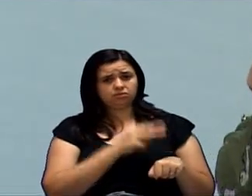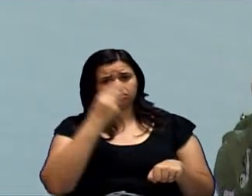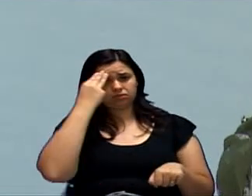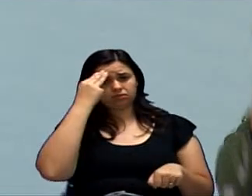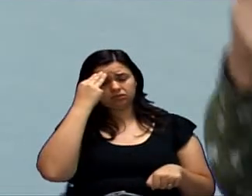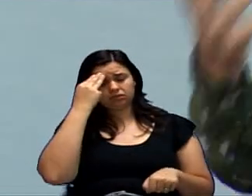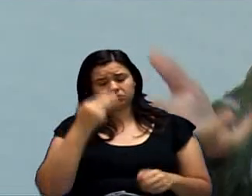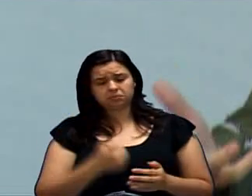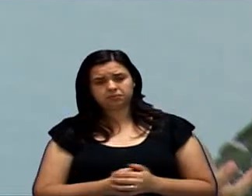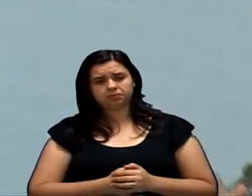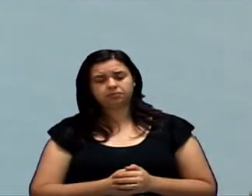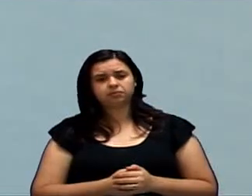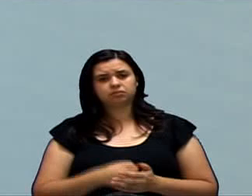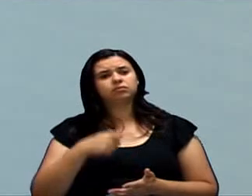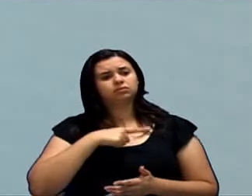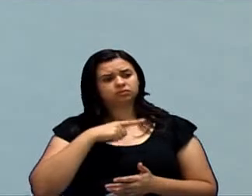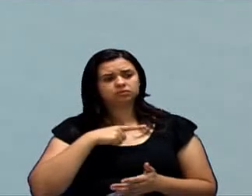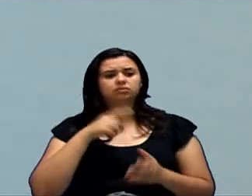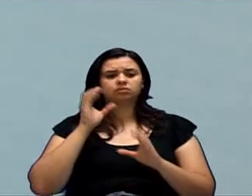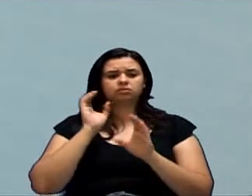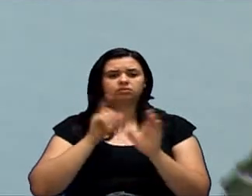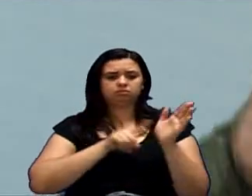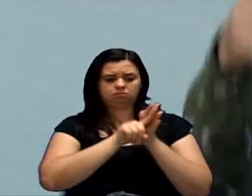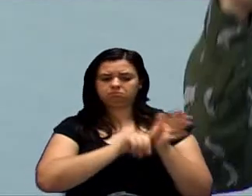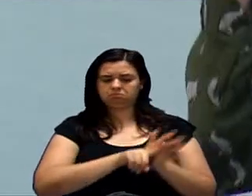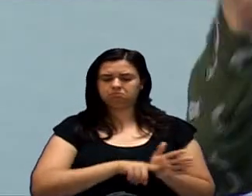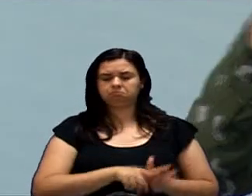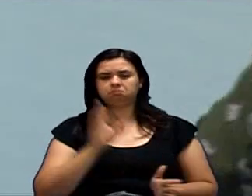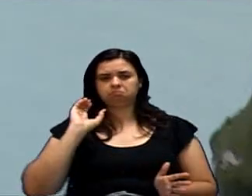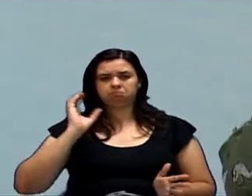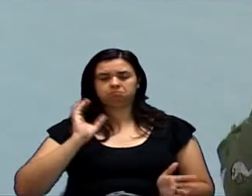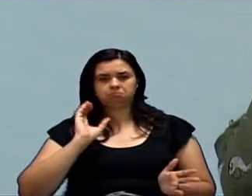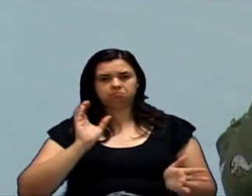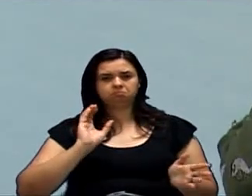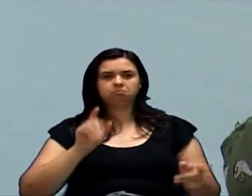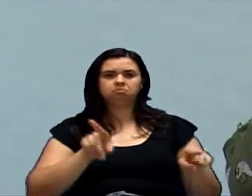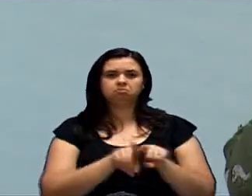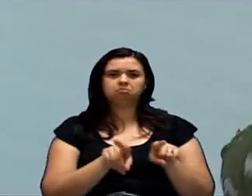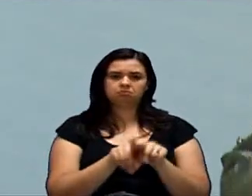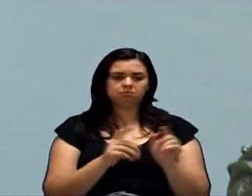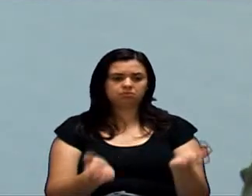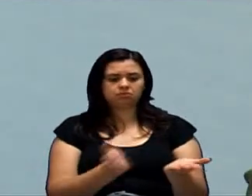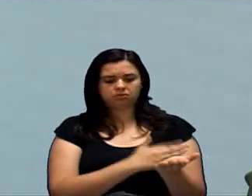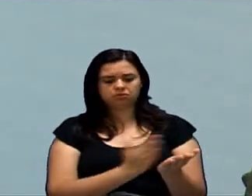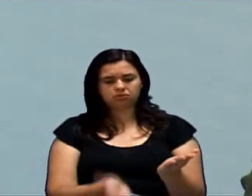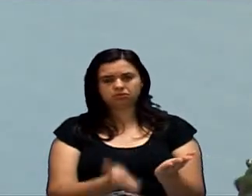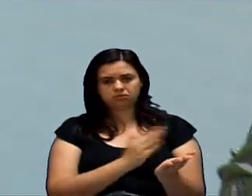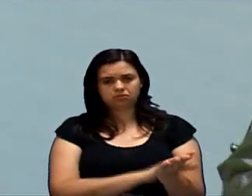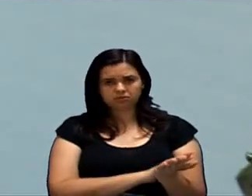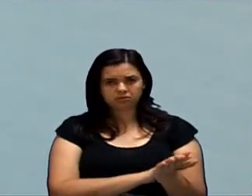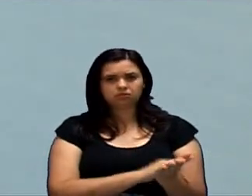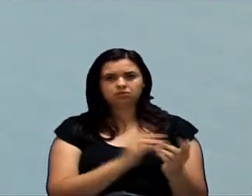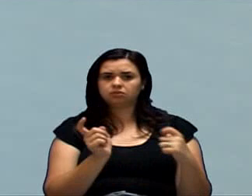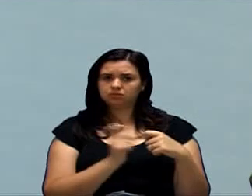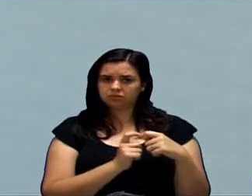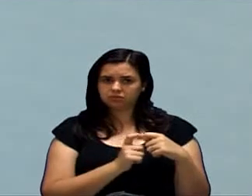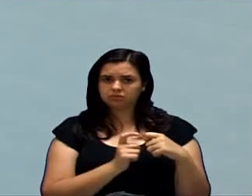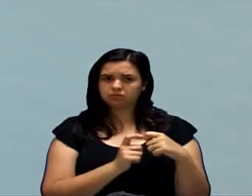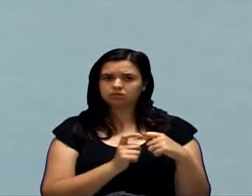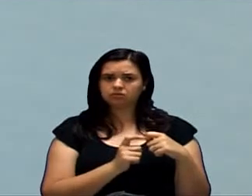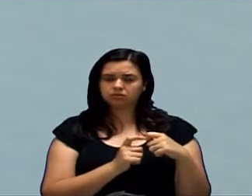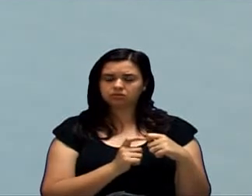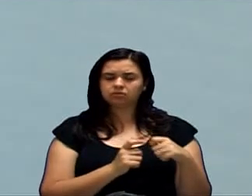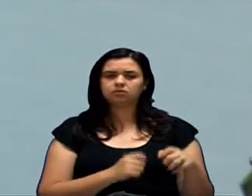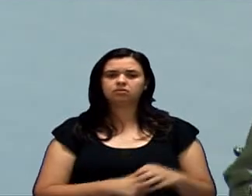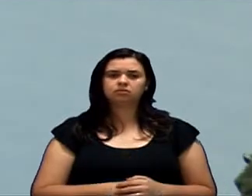né, e isso tem pesquisa científica, pesquisa através de revista médica, revista